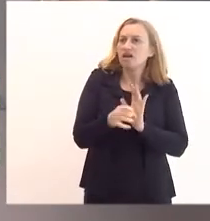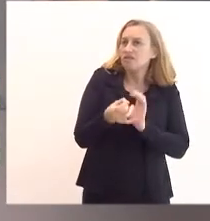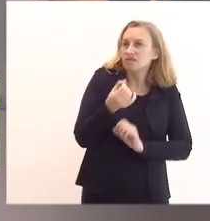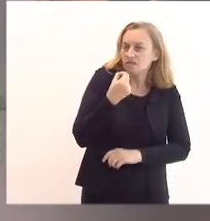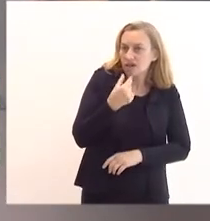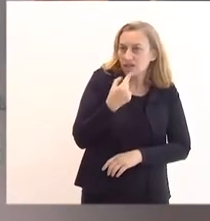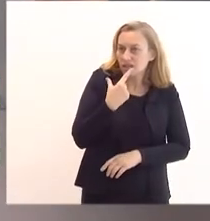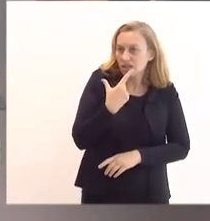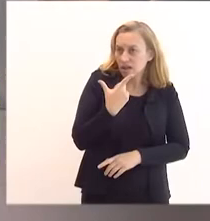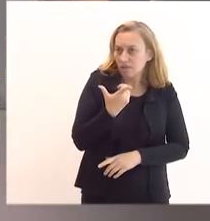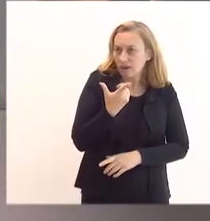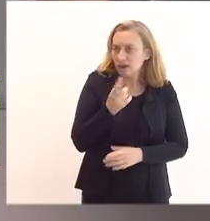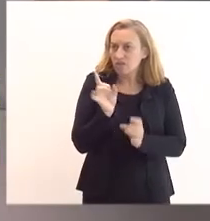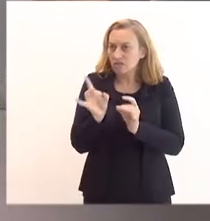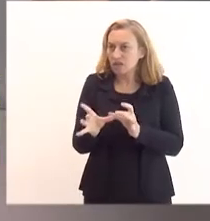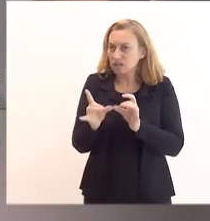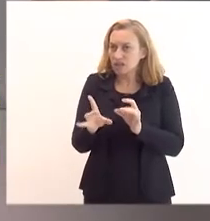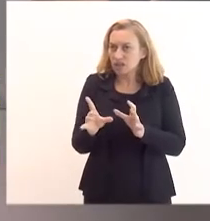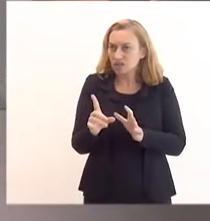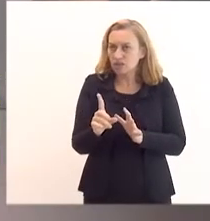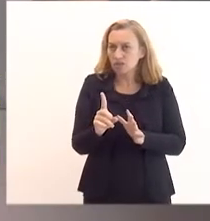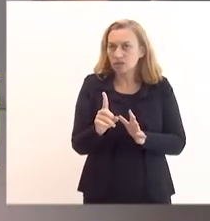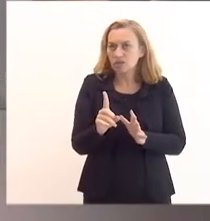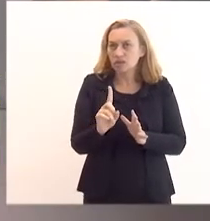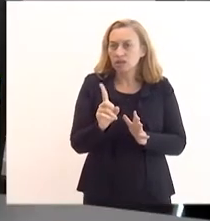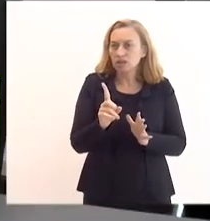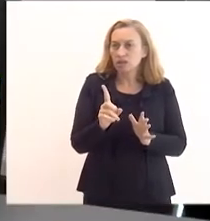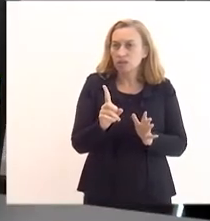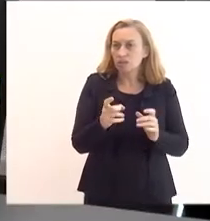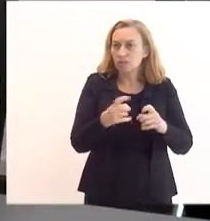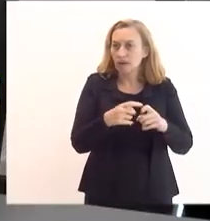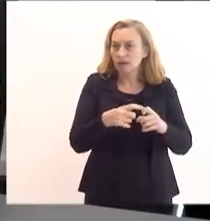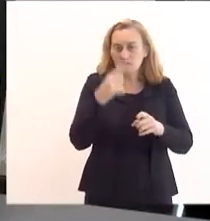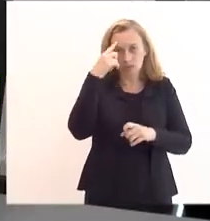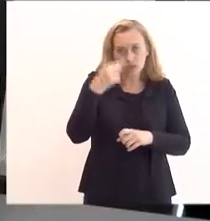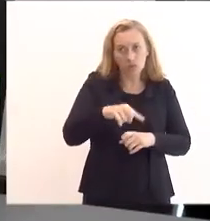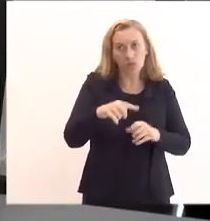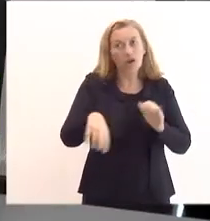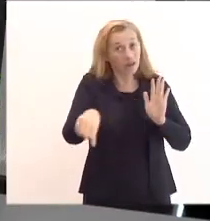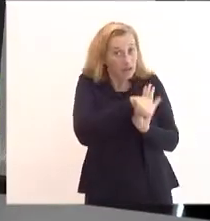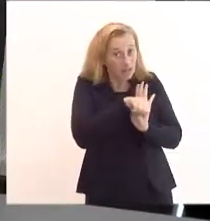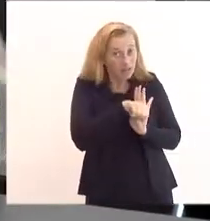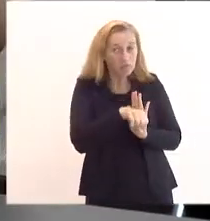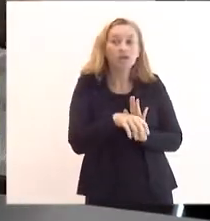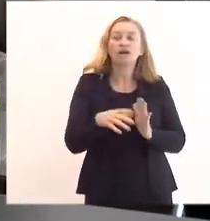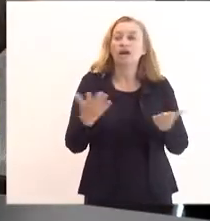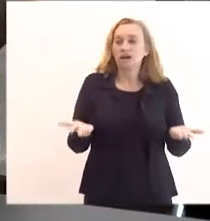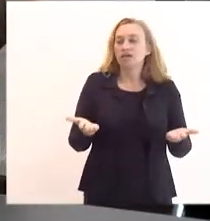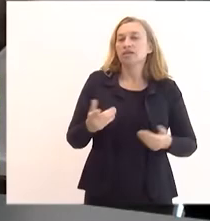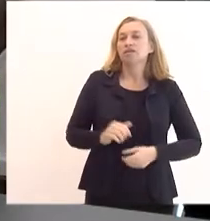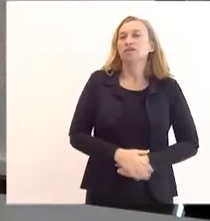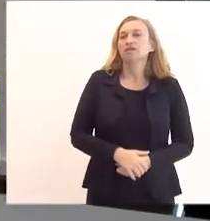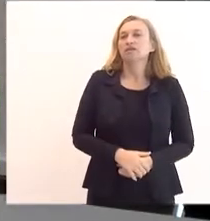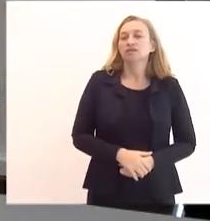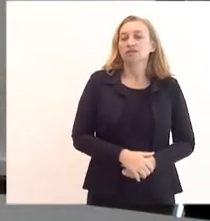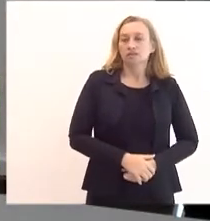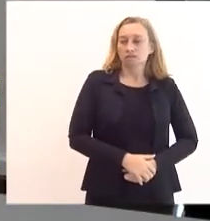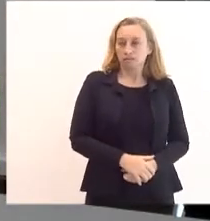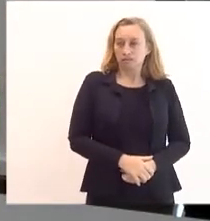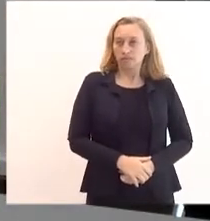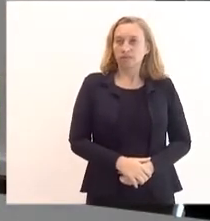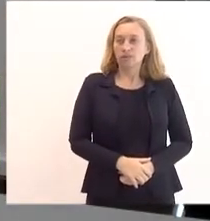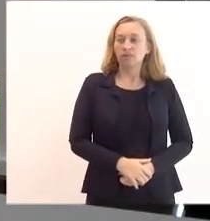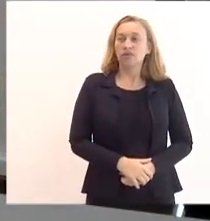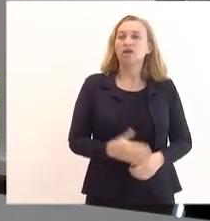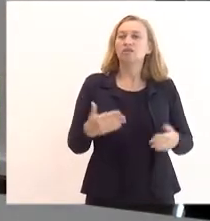não autorizado pela Anvisa, você vai preso. Então, nós teríamos até, pela composição aqui atual,